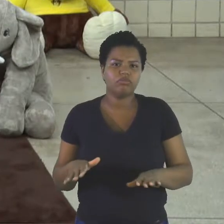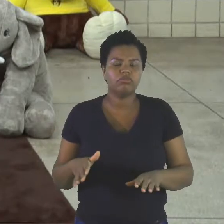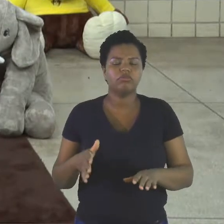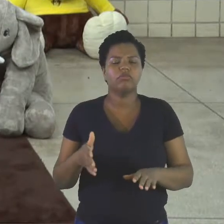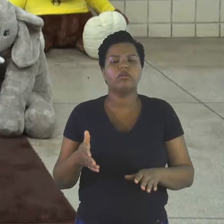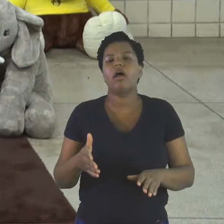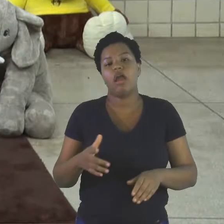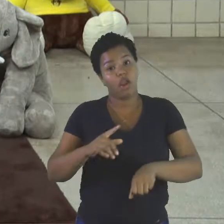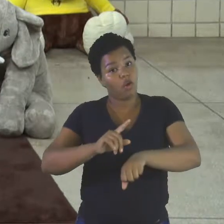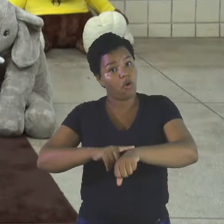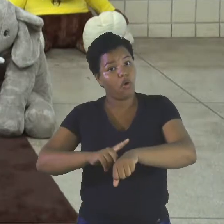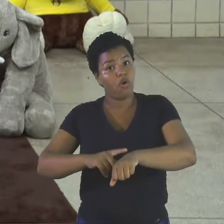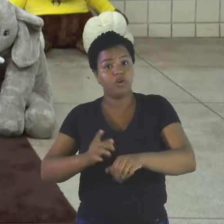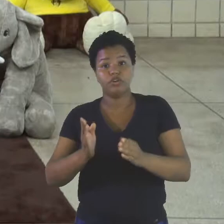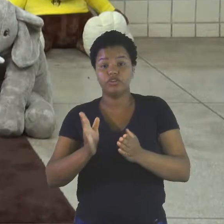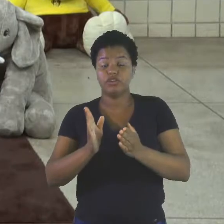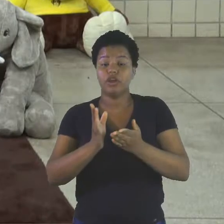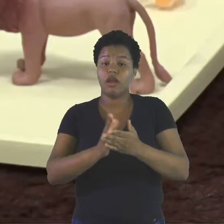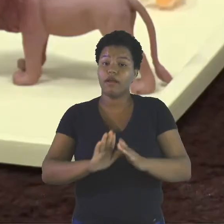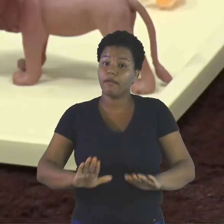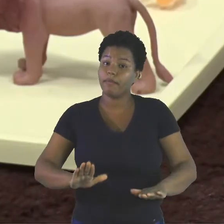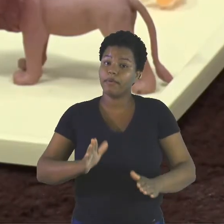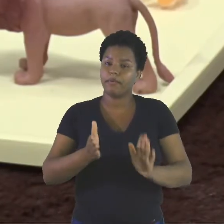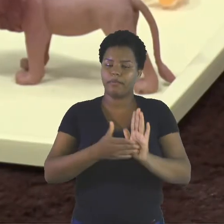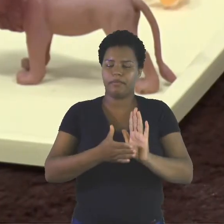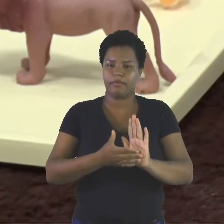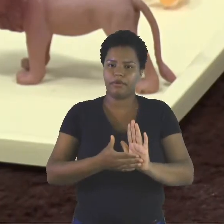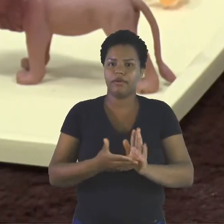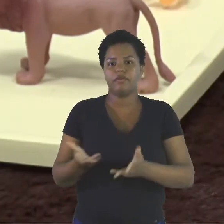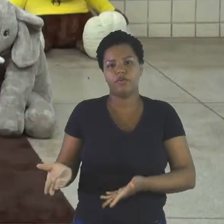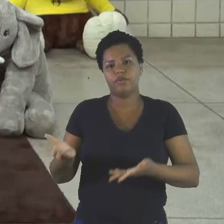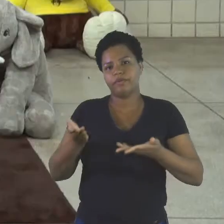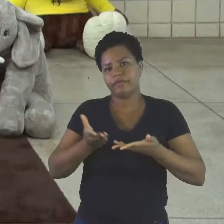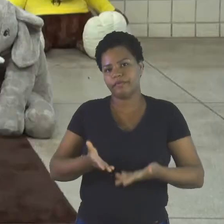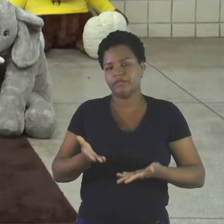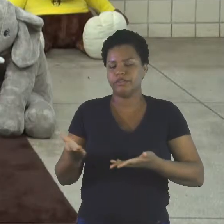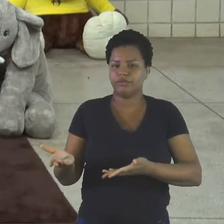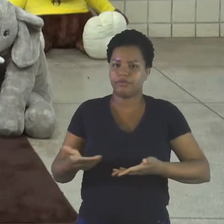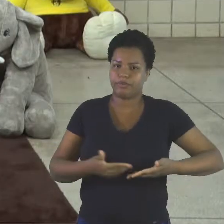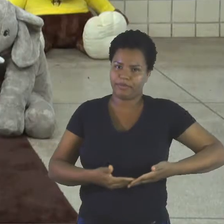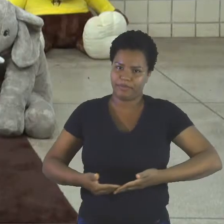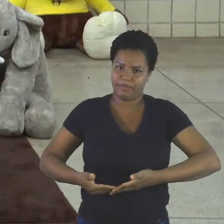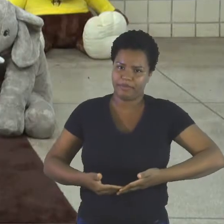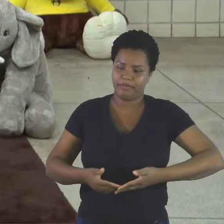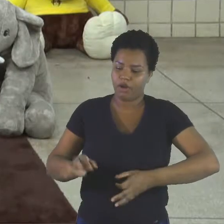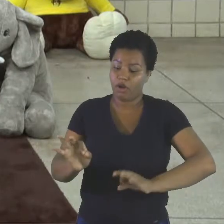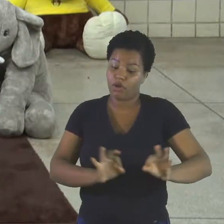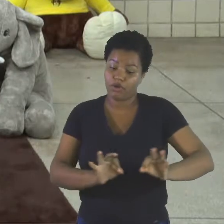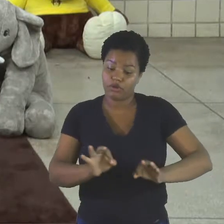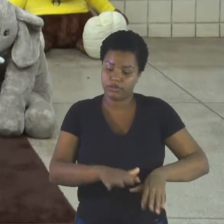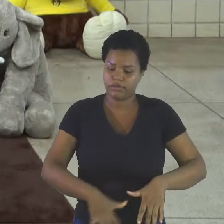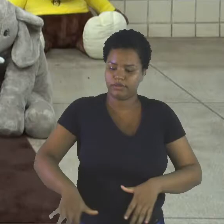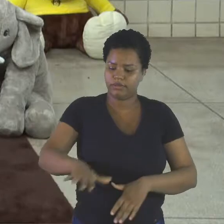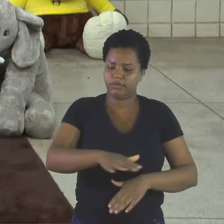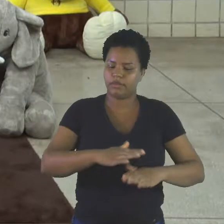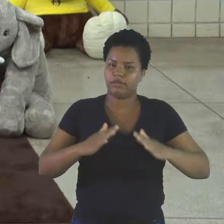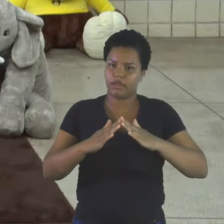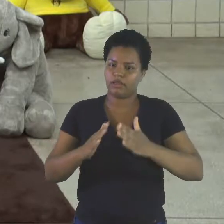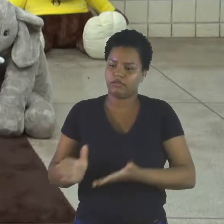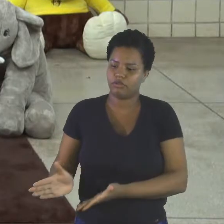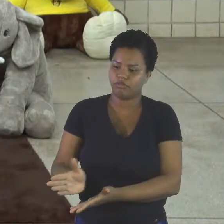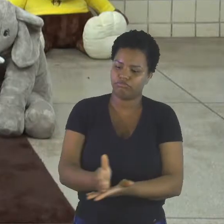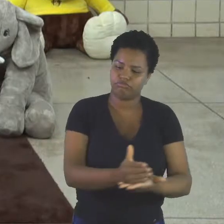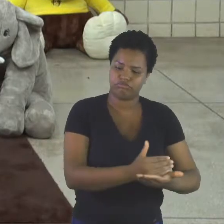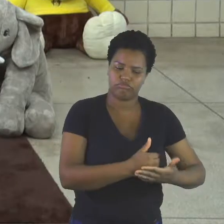é hora de terminarmos a proposta então convide o seu bebê a organizar o espaço da casa Mostre para